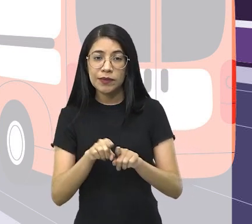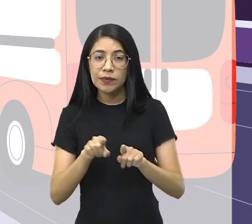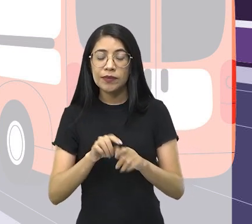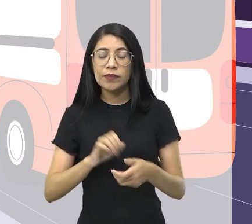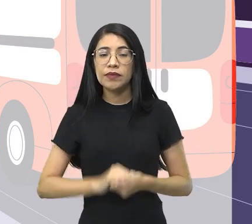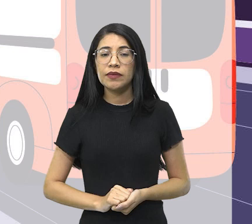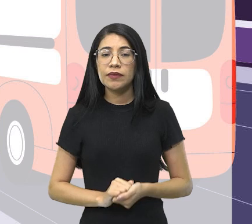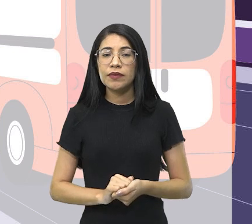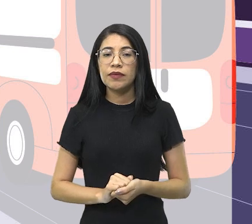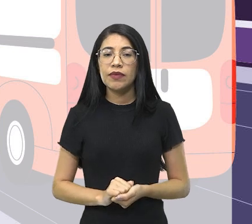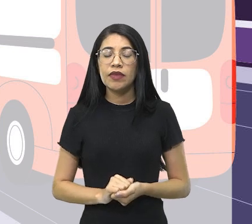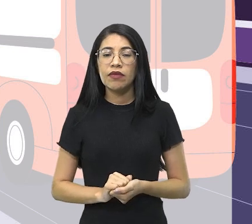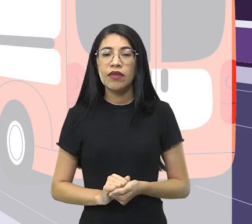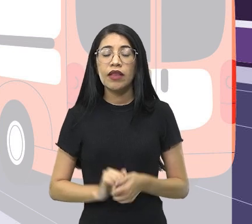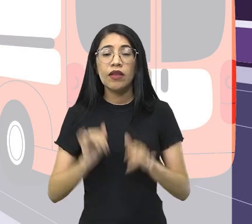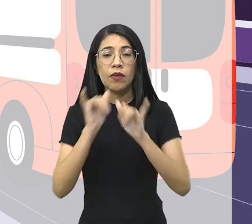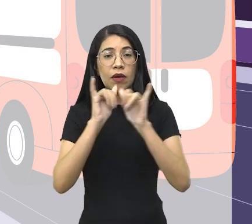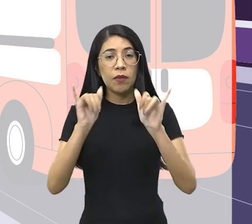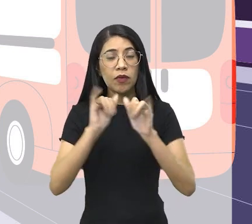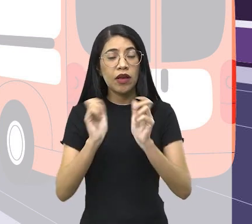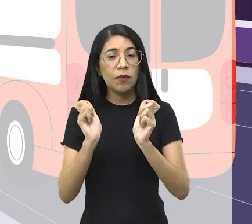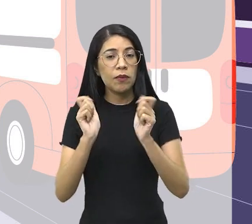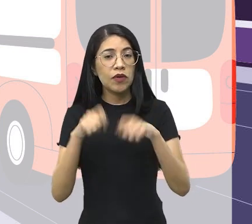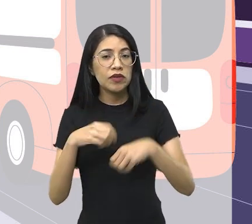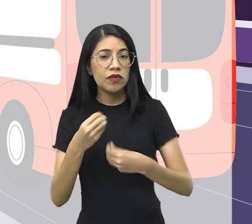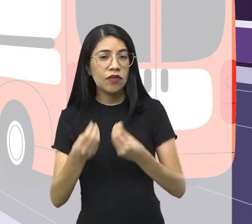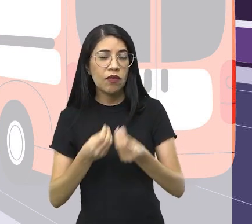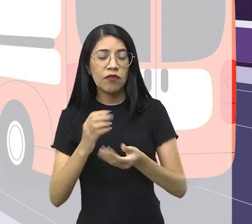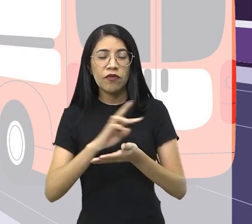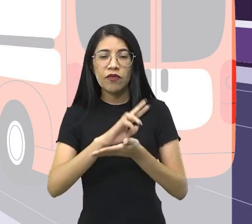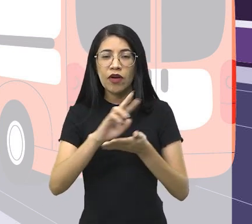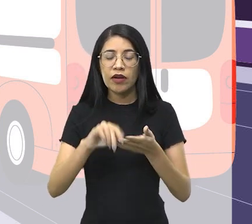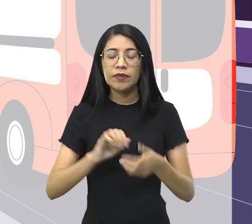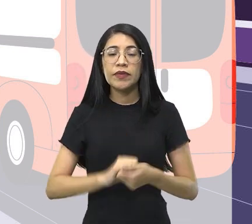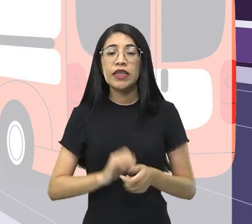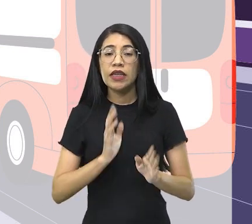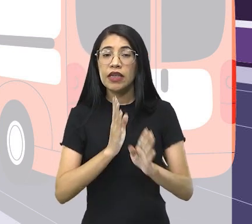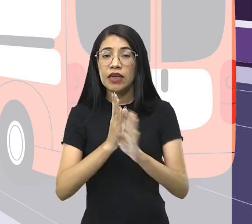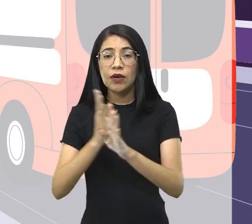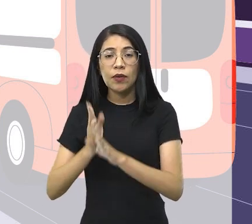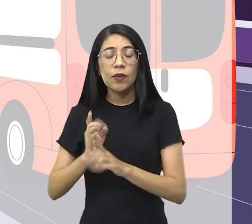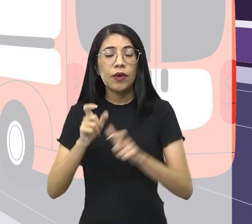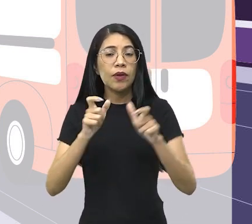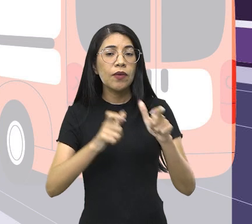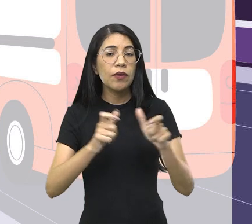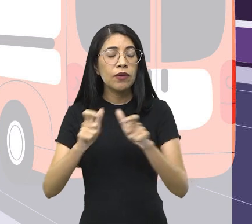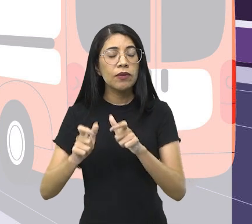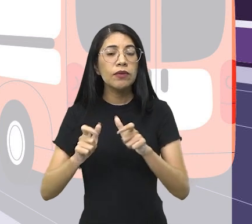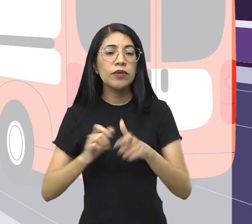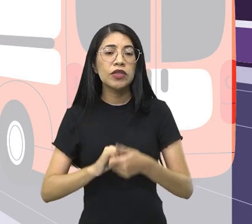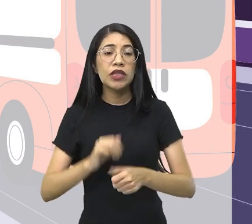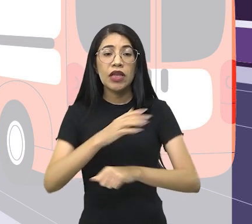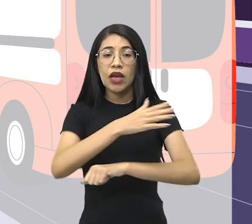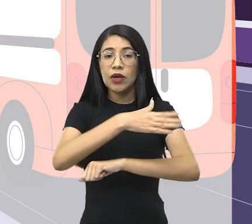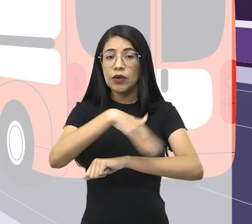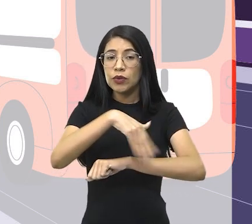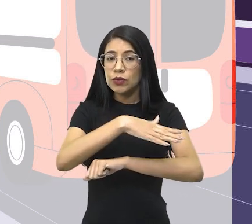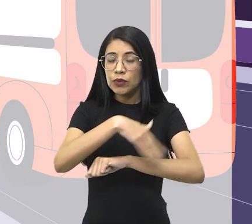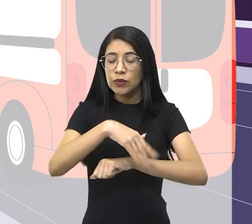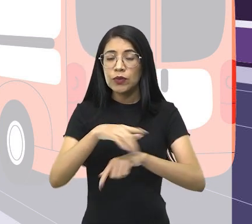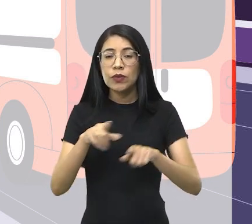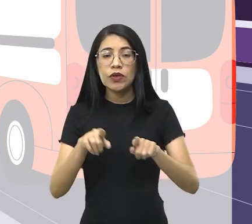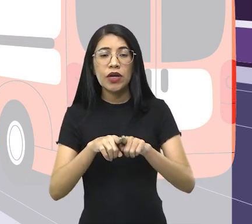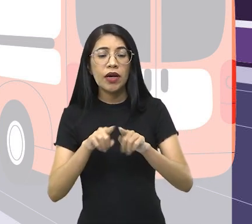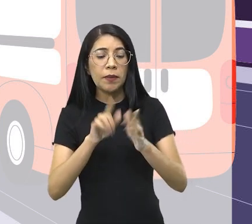A publicidade ela tem esse poder. E aí a gente encontra a publicidade, né? Seja aí nas ruas da